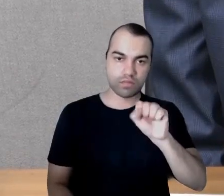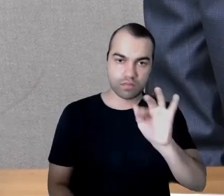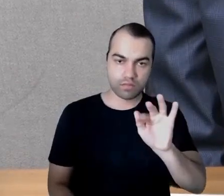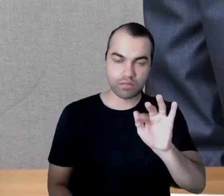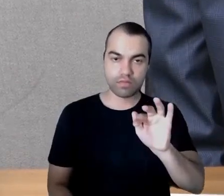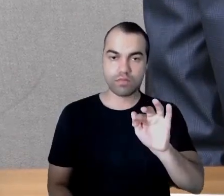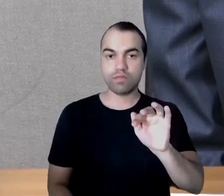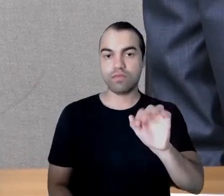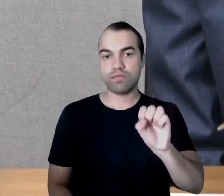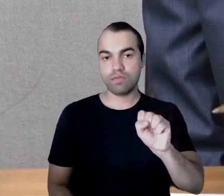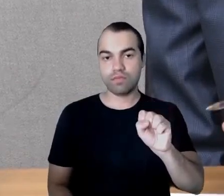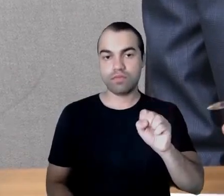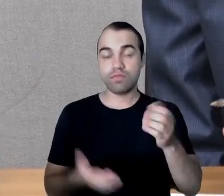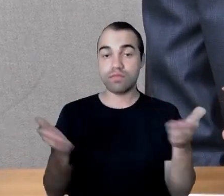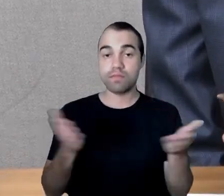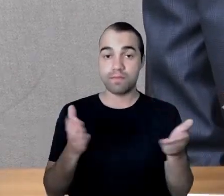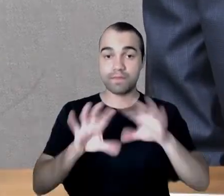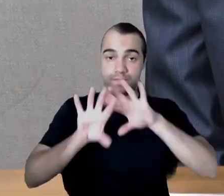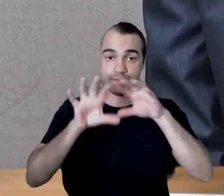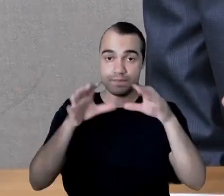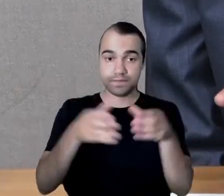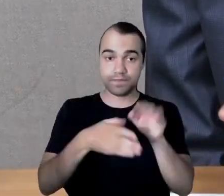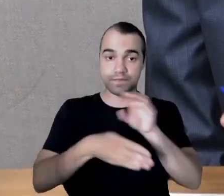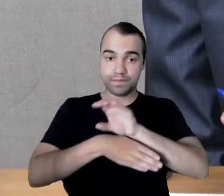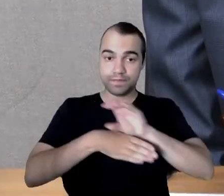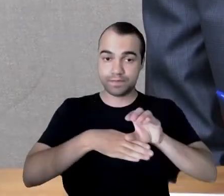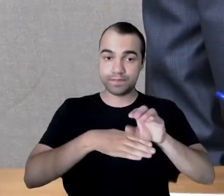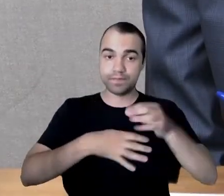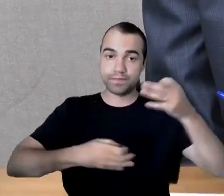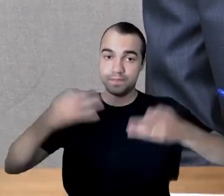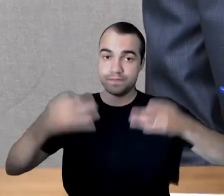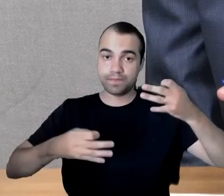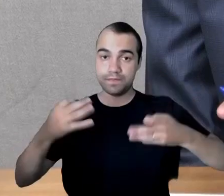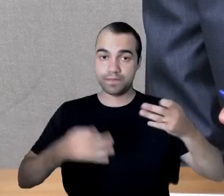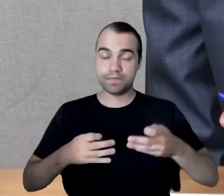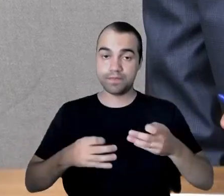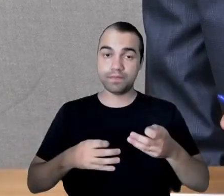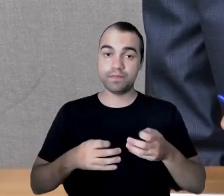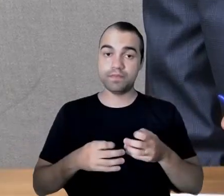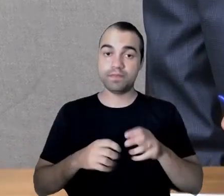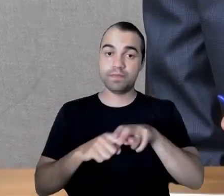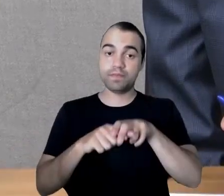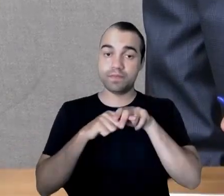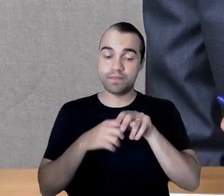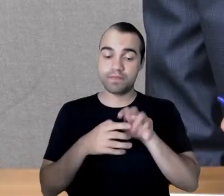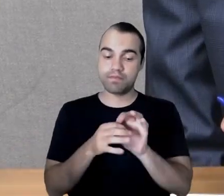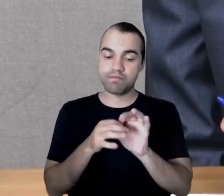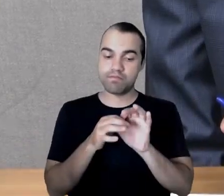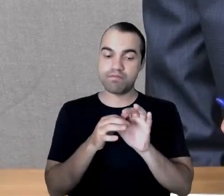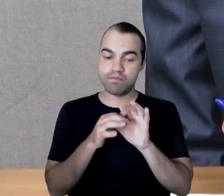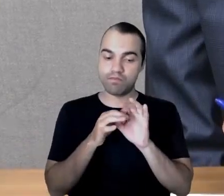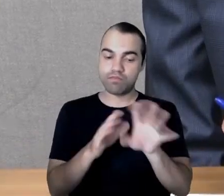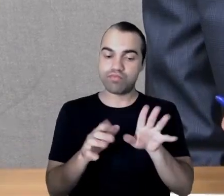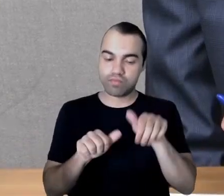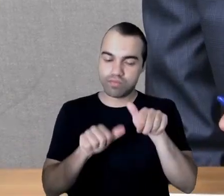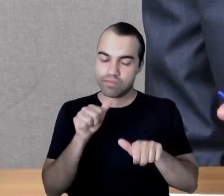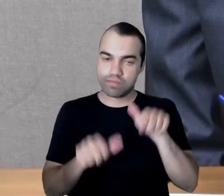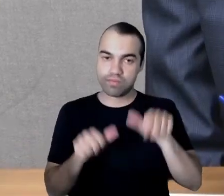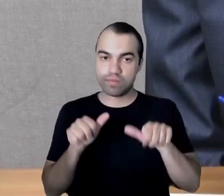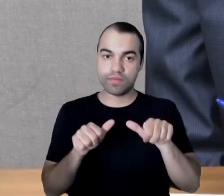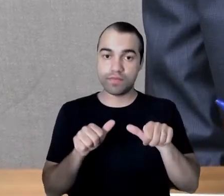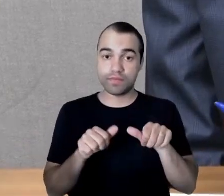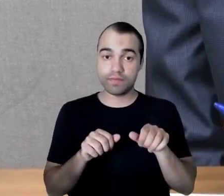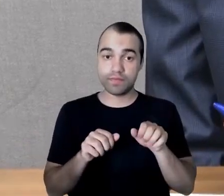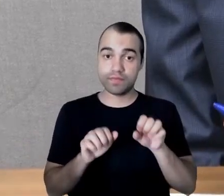vem a essa comissão de constituição e justiça para ter a sua admissibilidade analisada ao analisar a